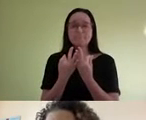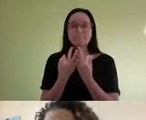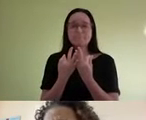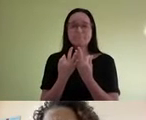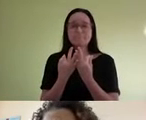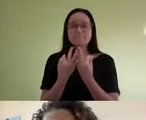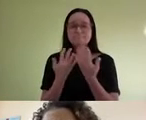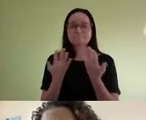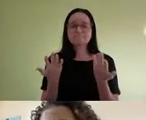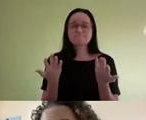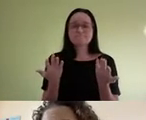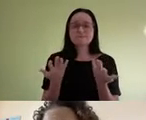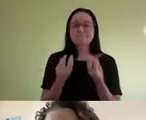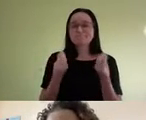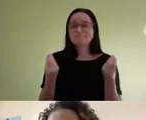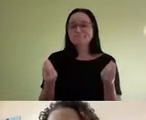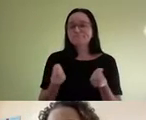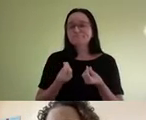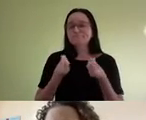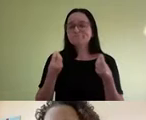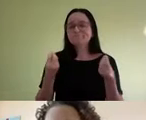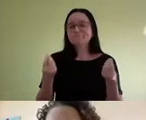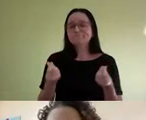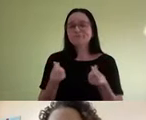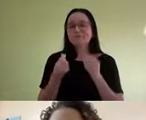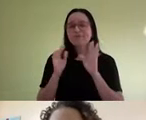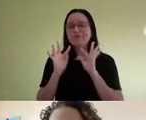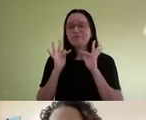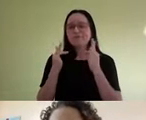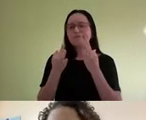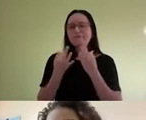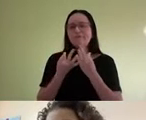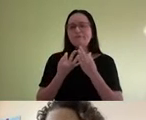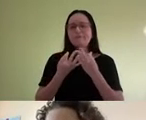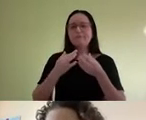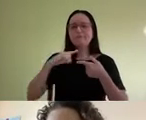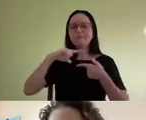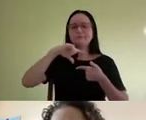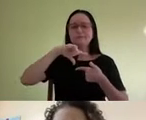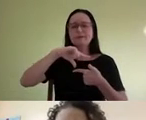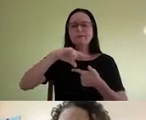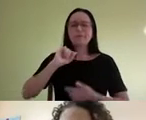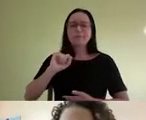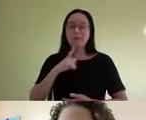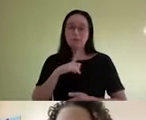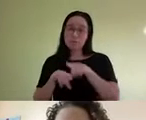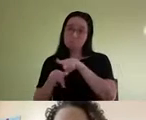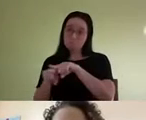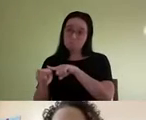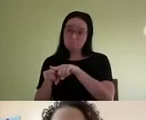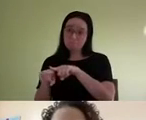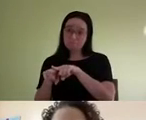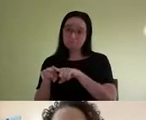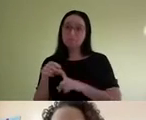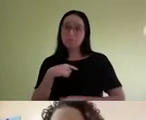eu diria, tradicional da minha época, aquela família onde eu tenho mais duas irmãs, eu sou irmã mais velha,